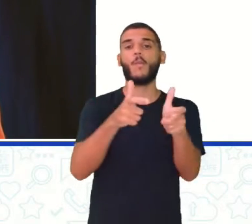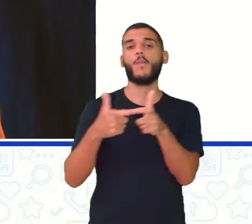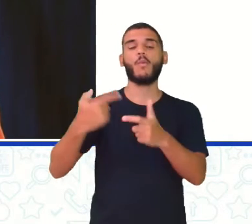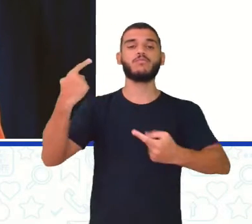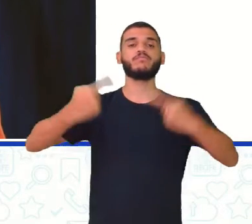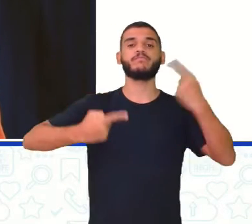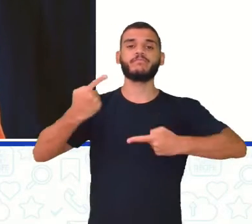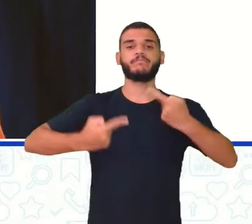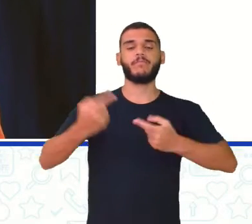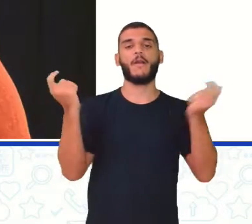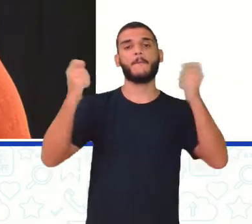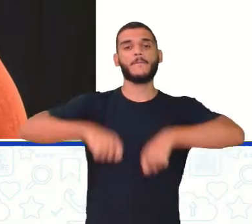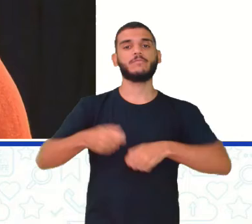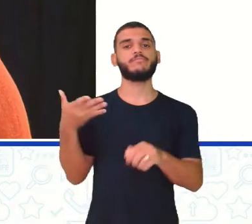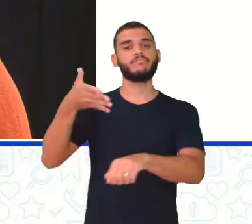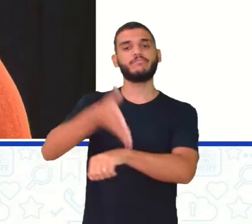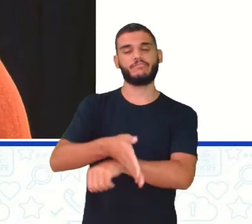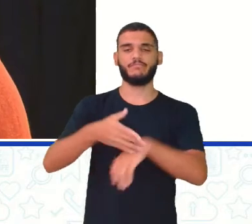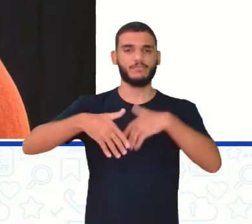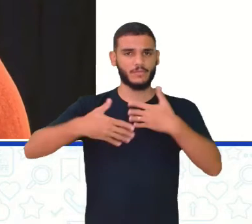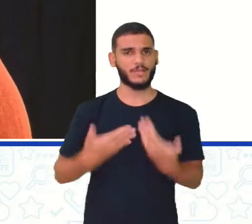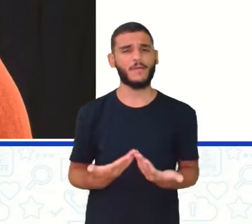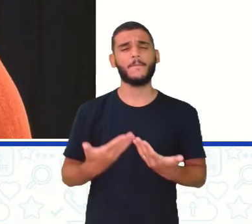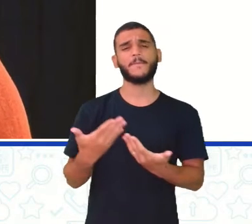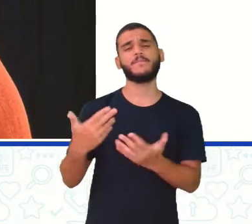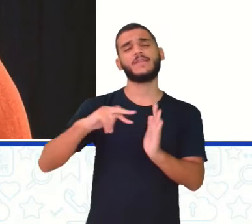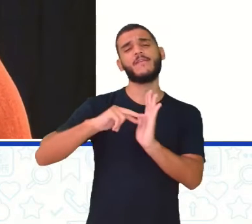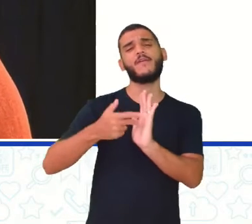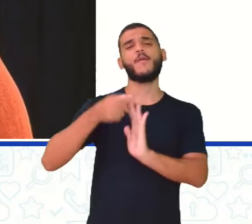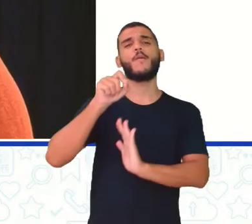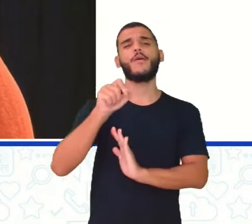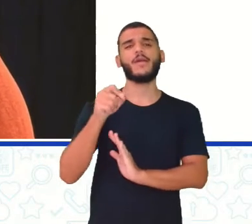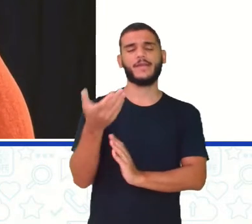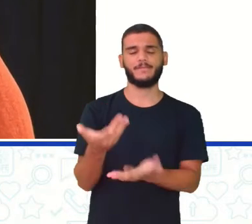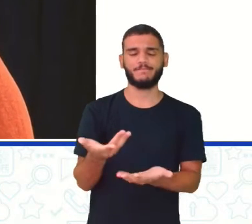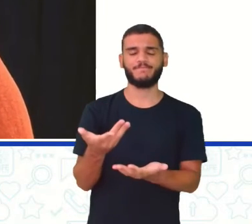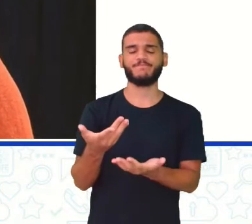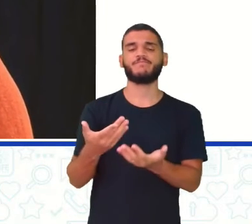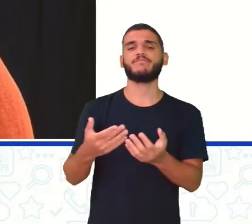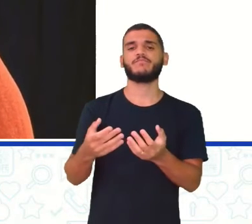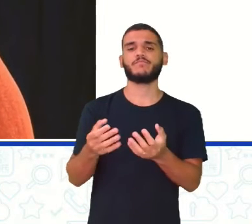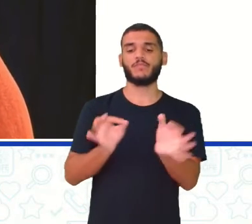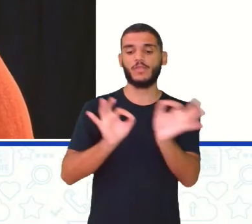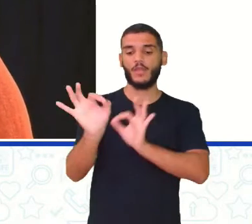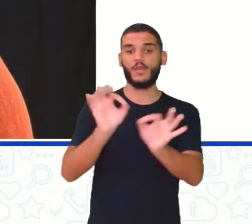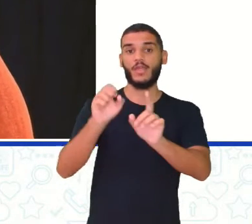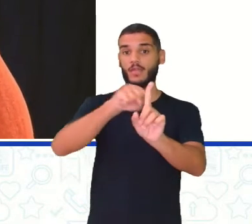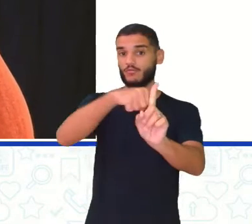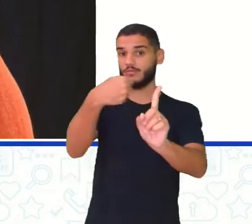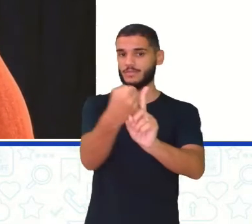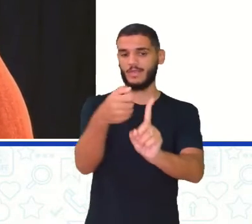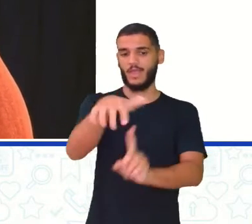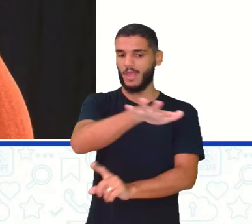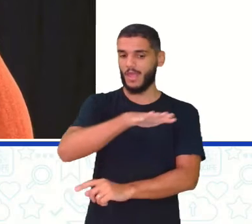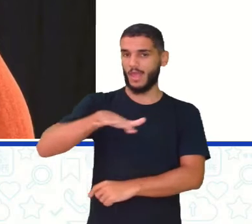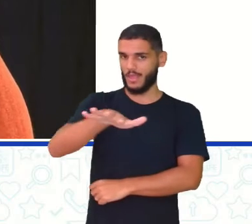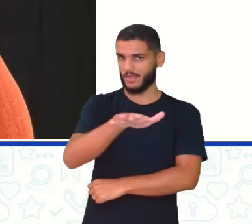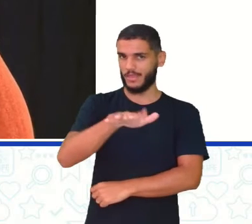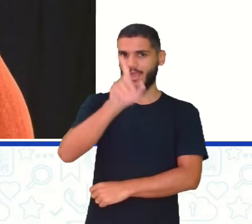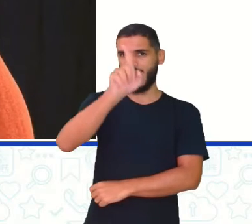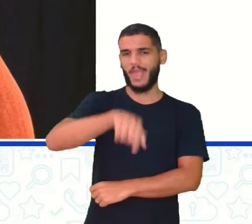que poderiam ser acessados. É como se, a partir de então, a organização da sociedade